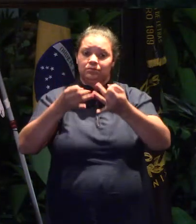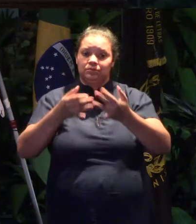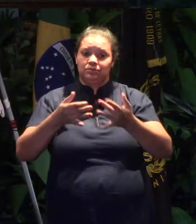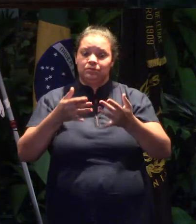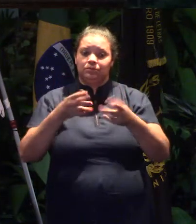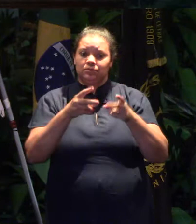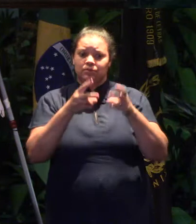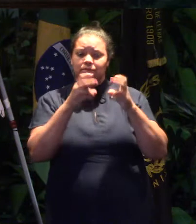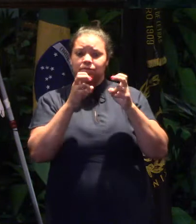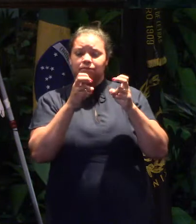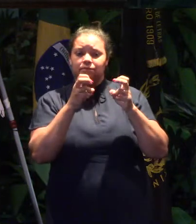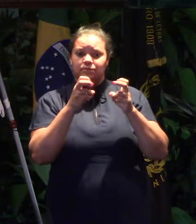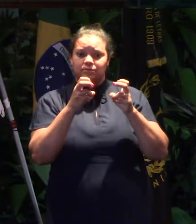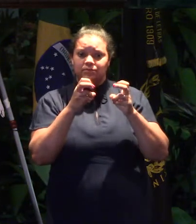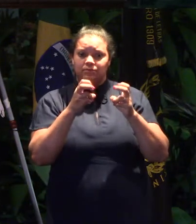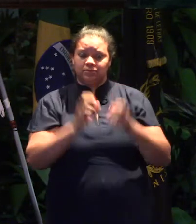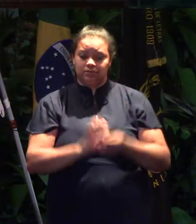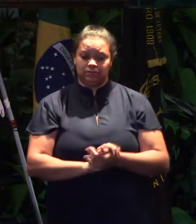dado o seu caráter fluido,